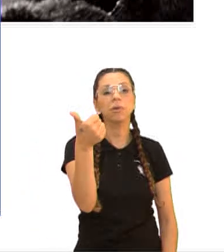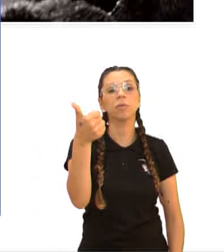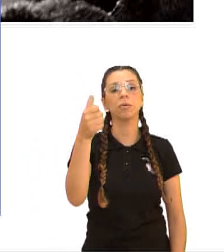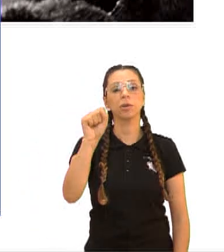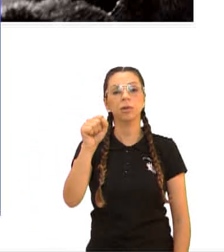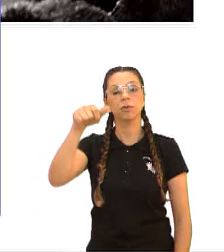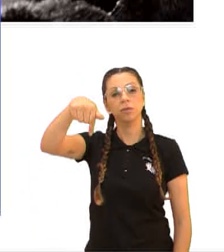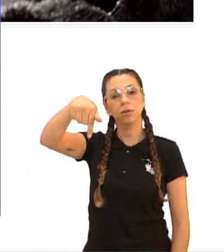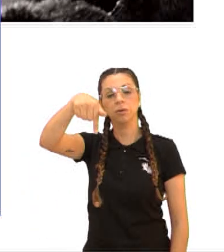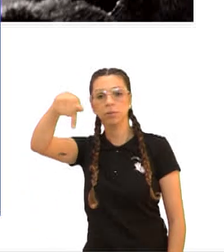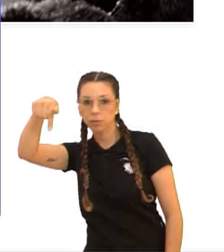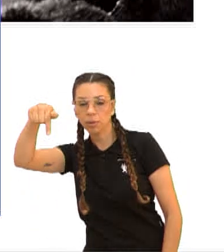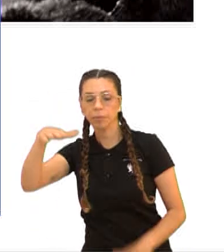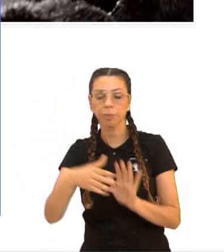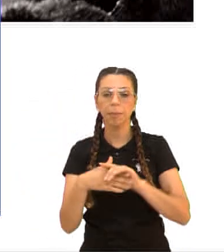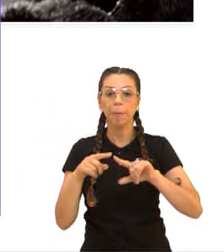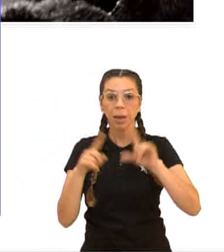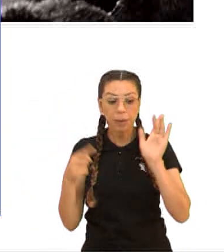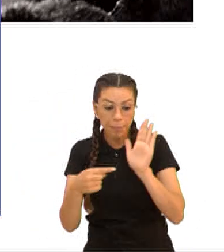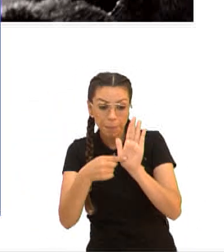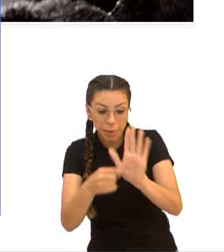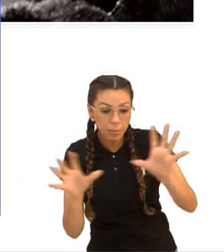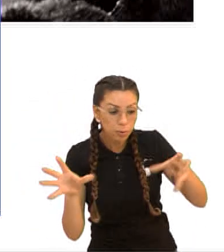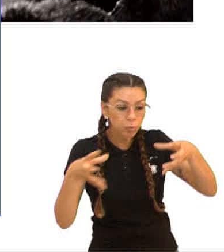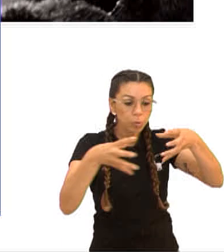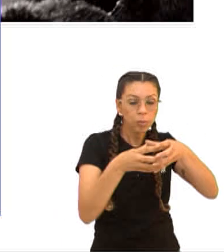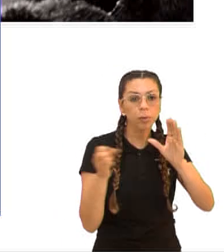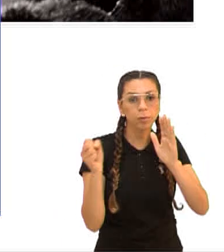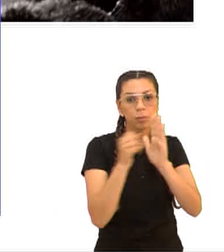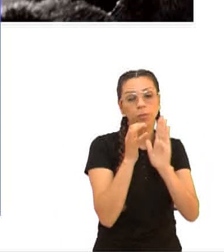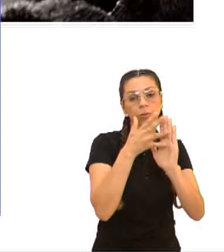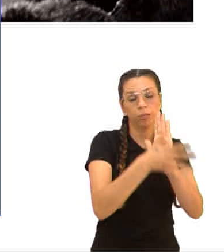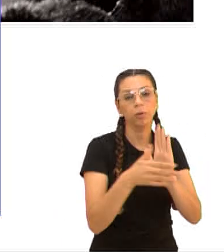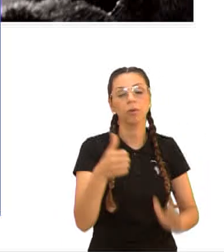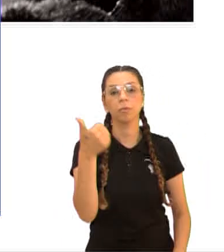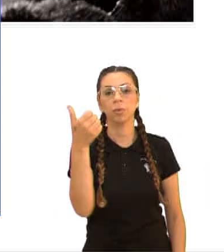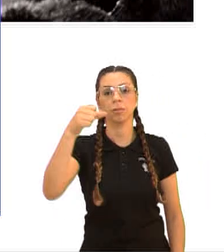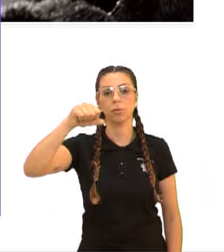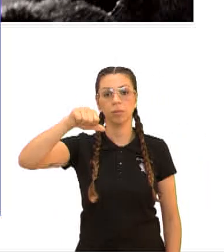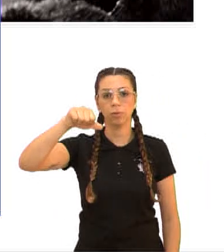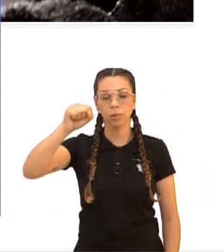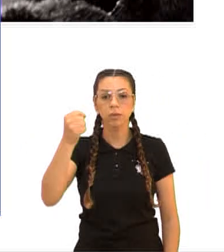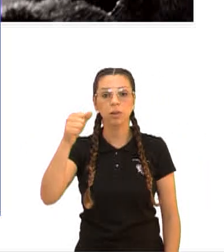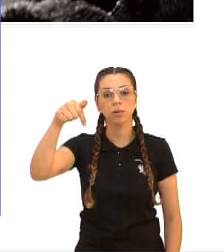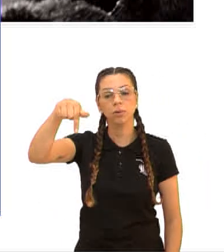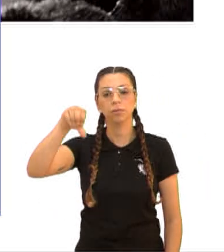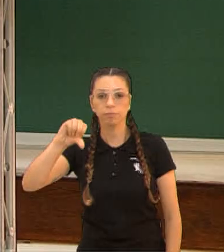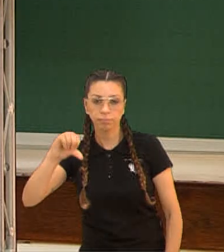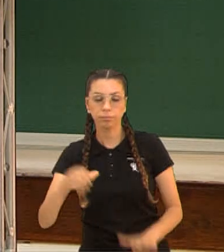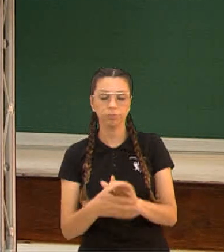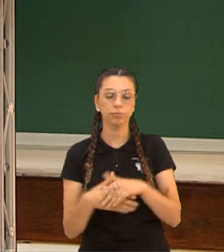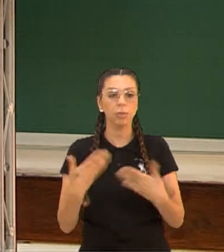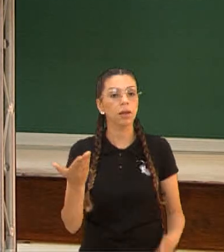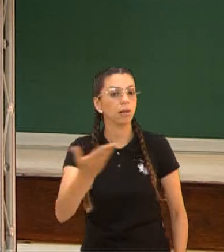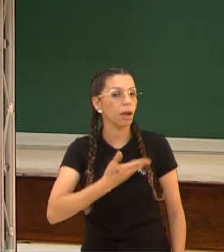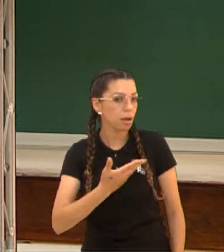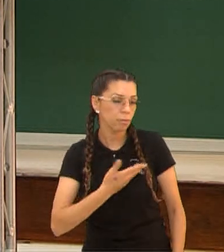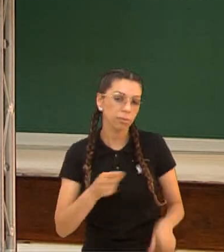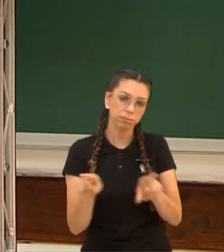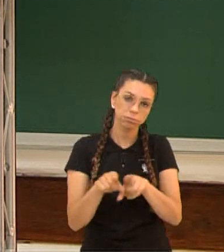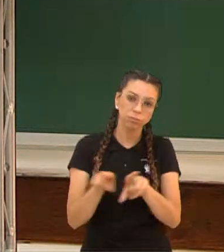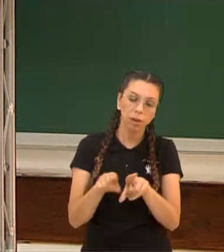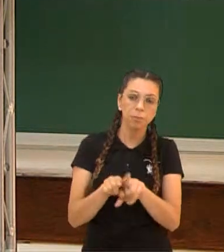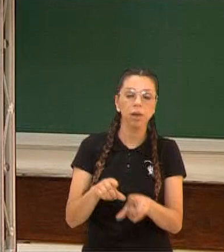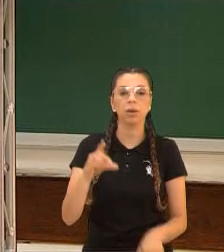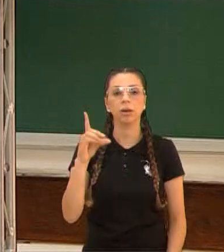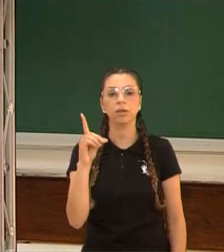mas a sua primeira exposição com o grupo dos impressionistas foi em 1879, tá, pessoal? Ela era amiga de Degas, né? Com ele